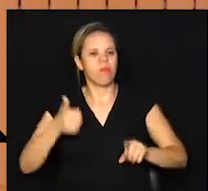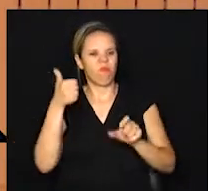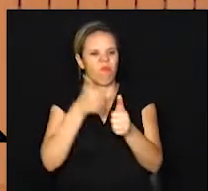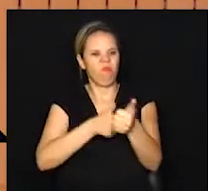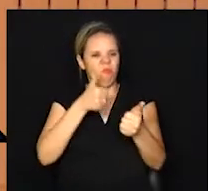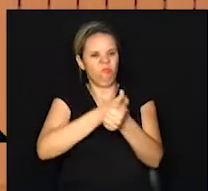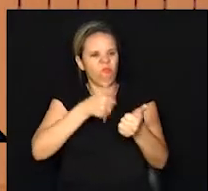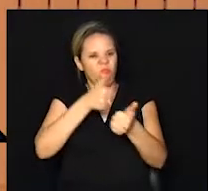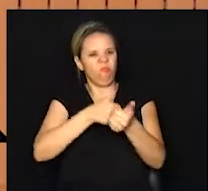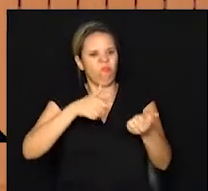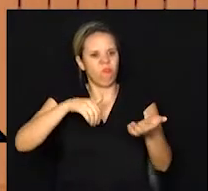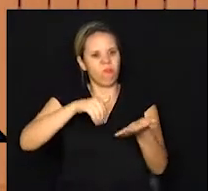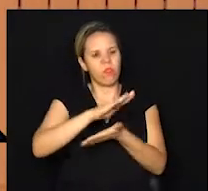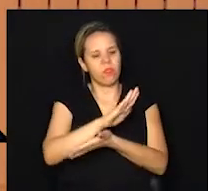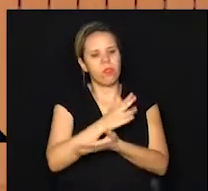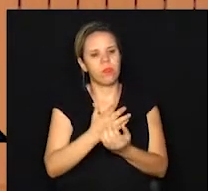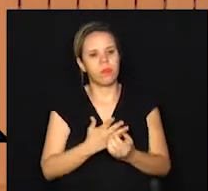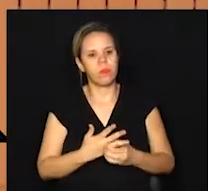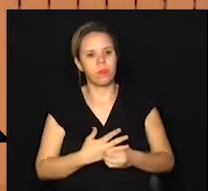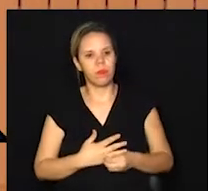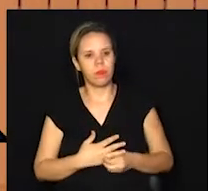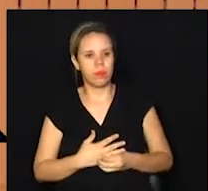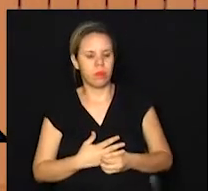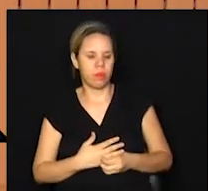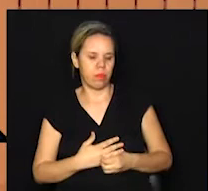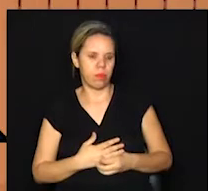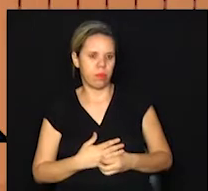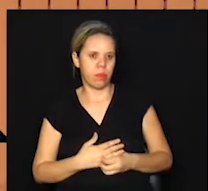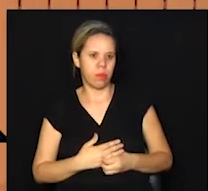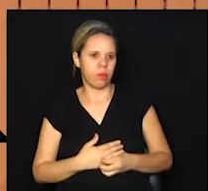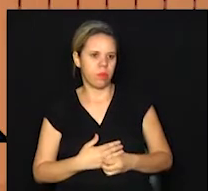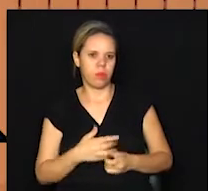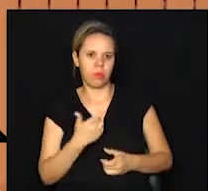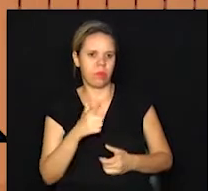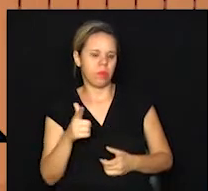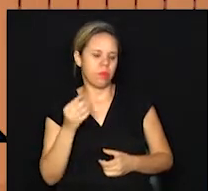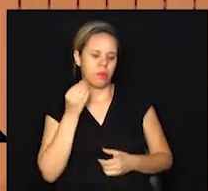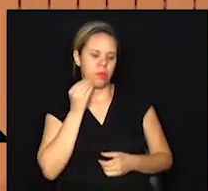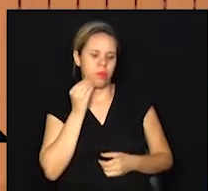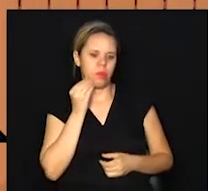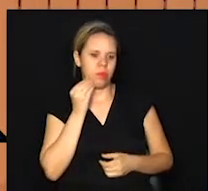sendo demitidos, e não tiveram a oportunidade